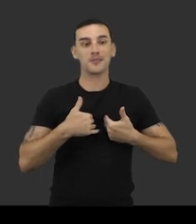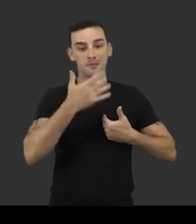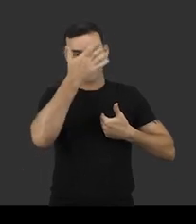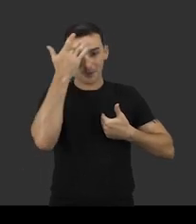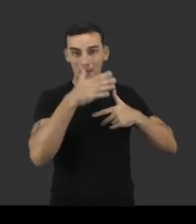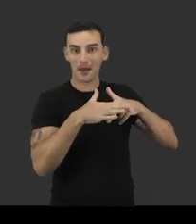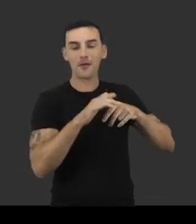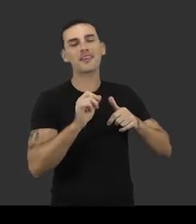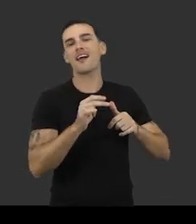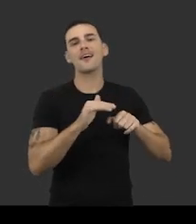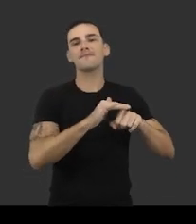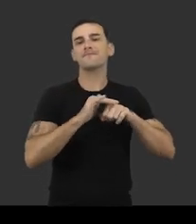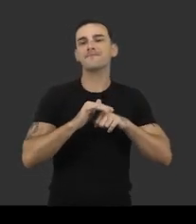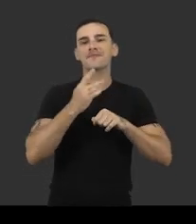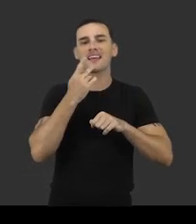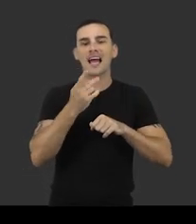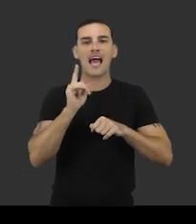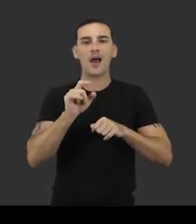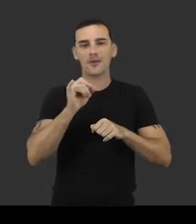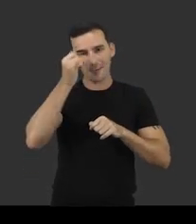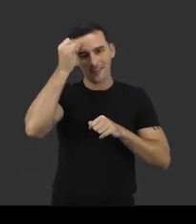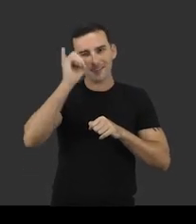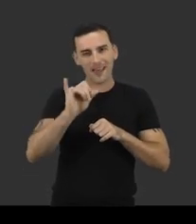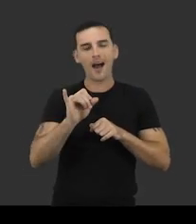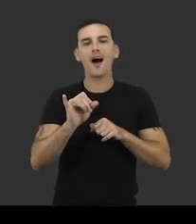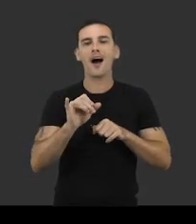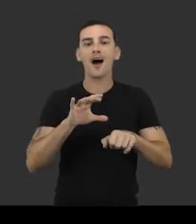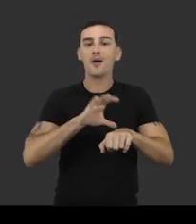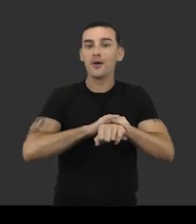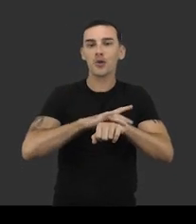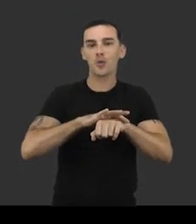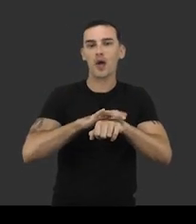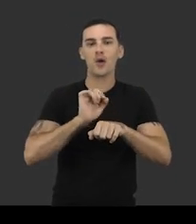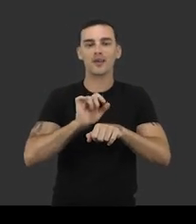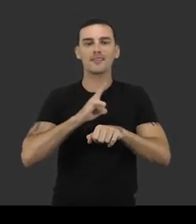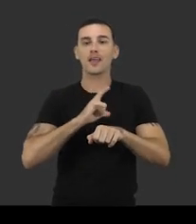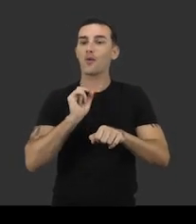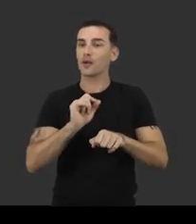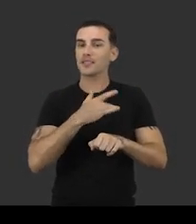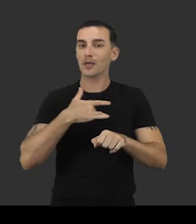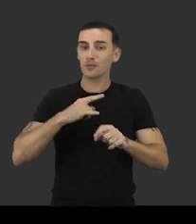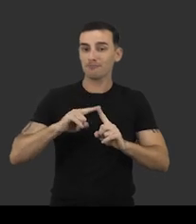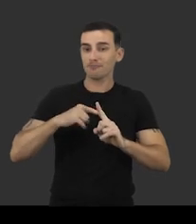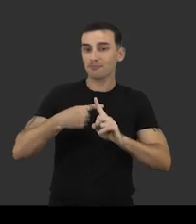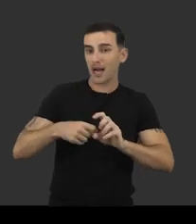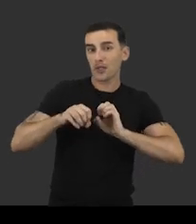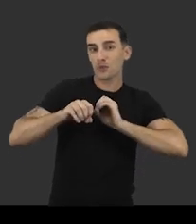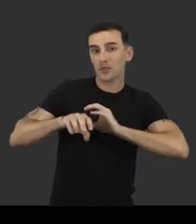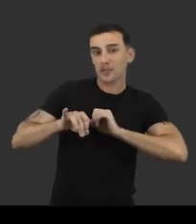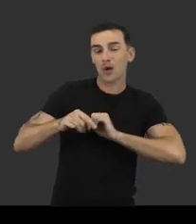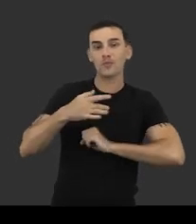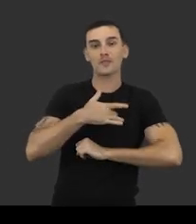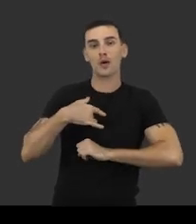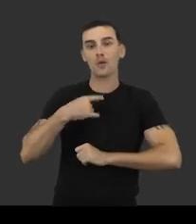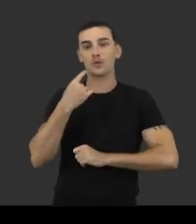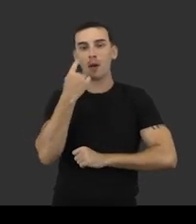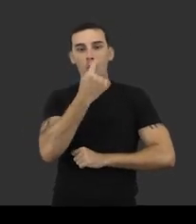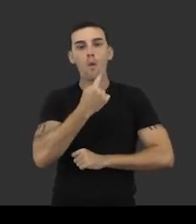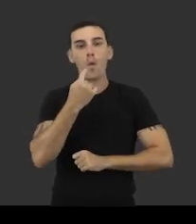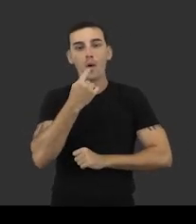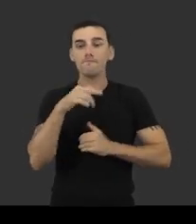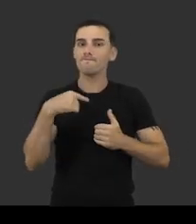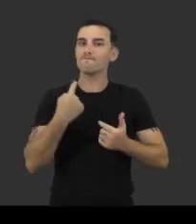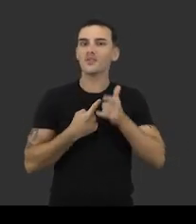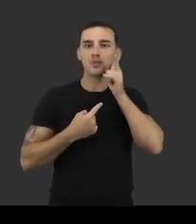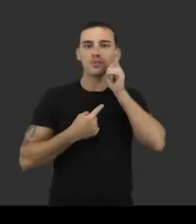nessa fase de prevenção de doenças, para a gente só fazer promoção de saúde e educação em saúde bucal e a gente, então,